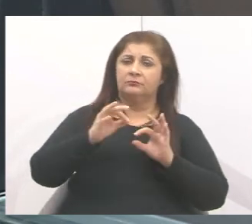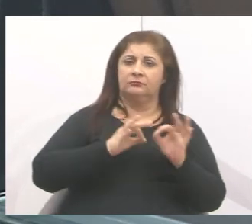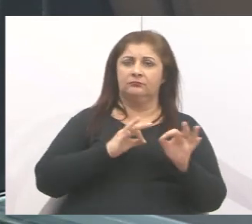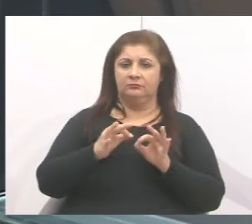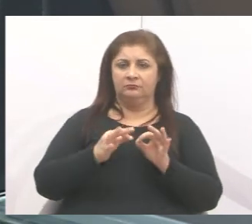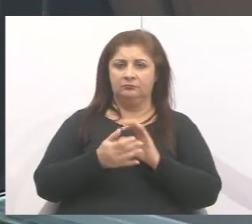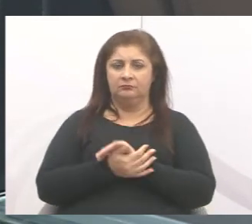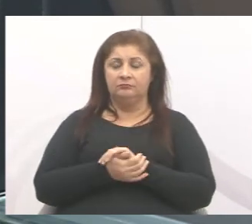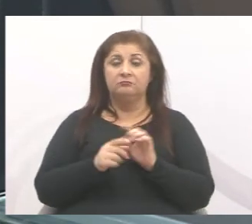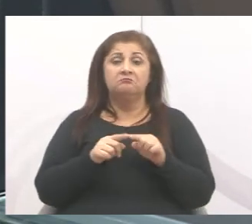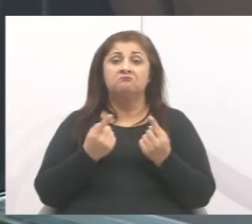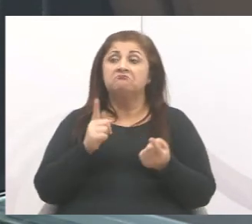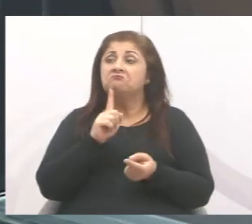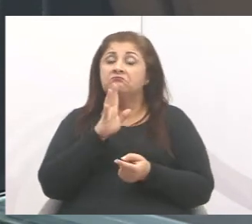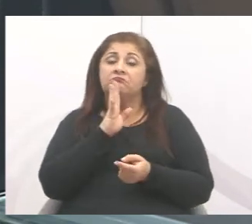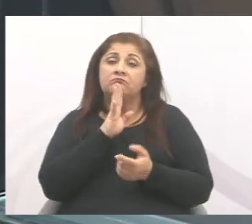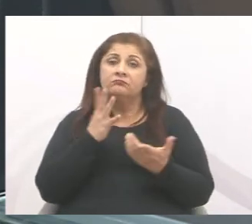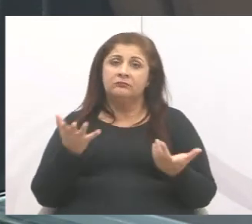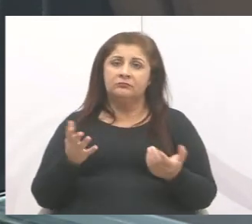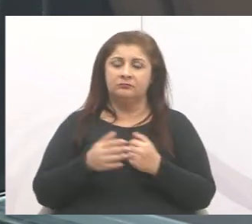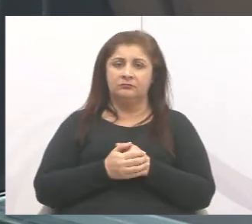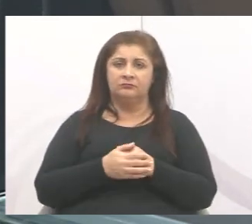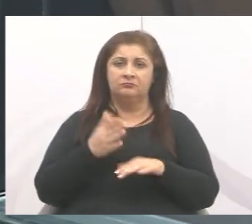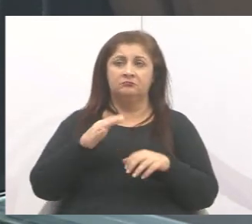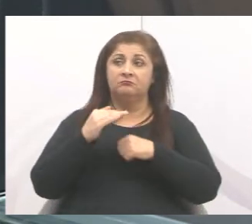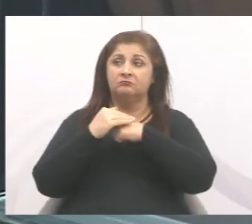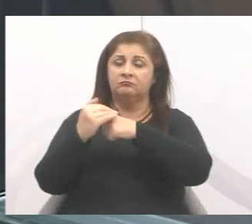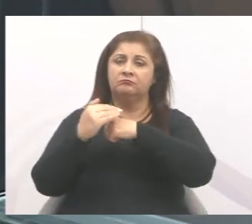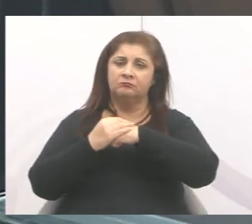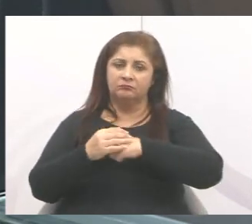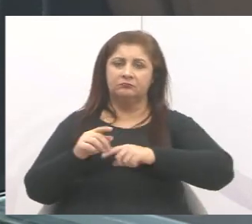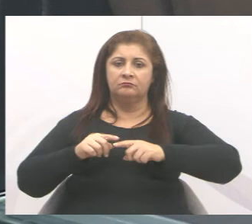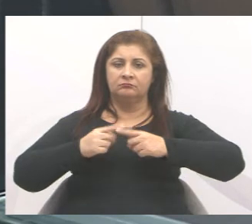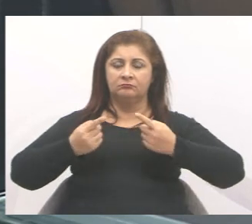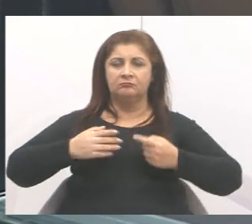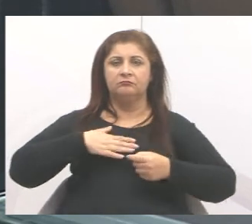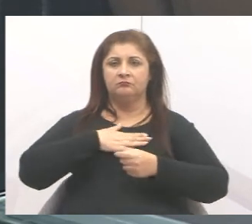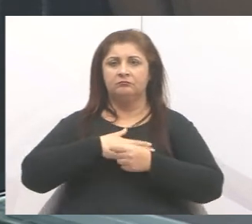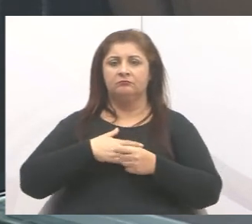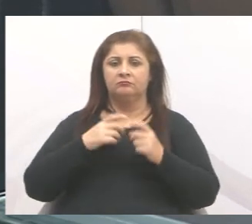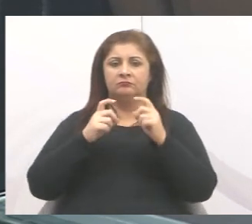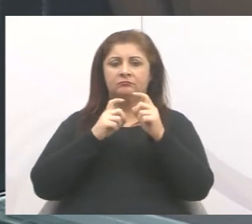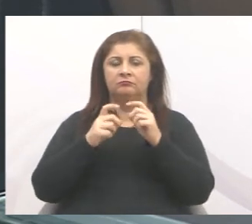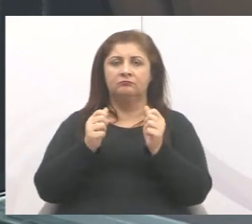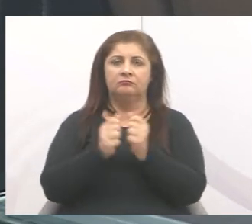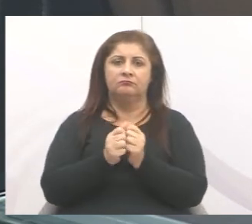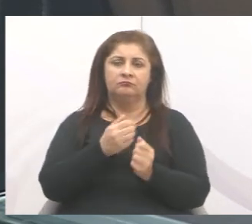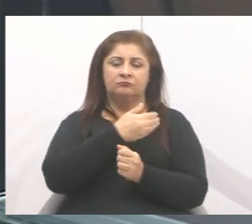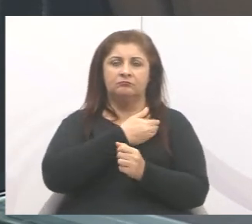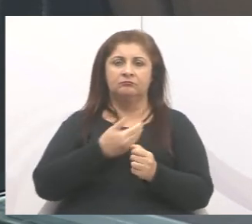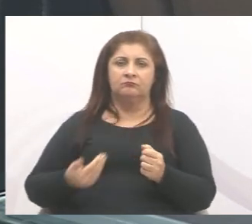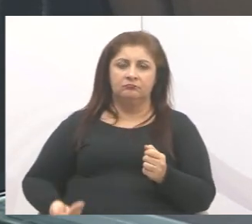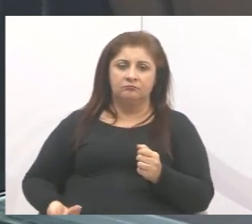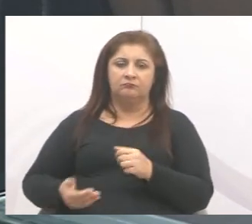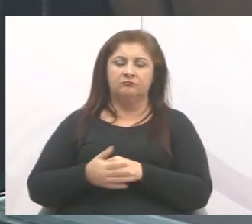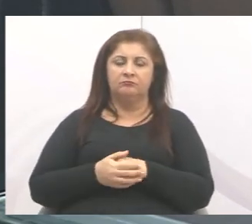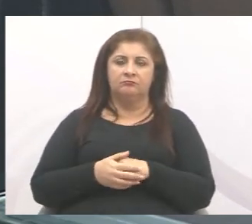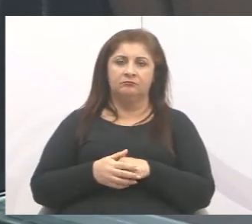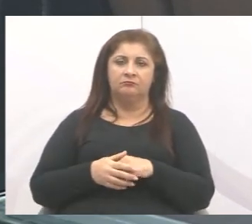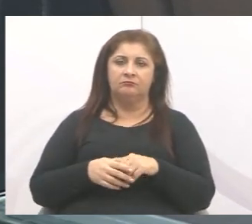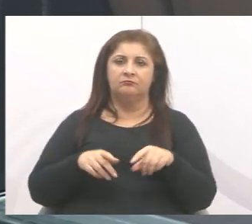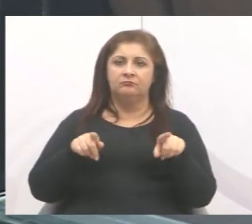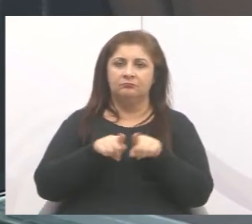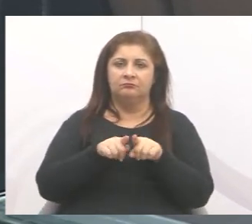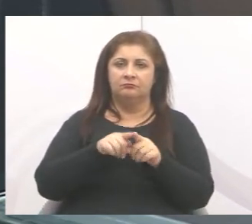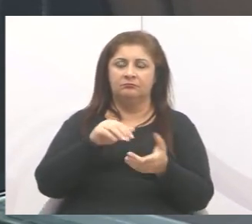quais nós não somos convidados, mas eu gostaria muito de me reunir com o governo, também com a